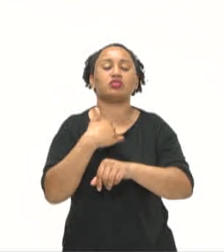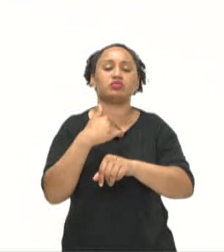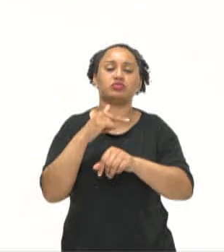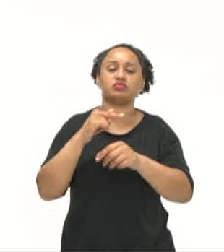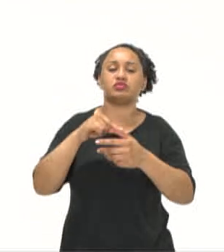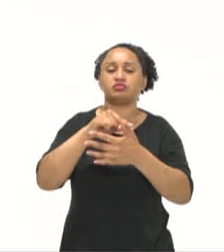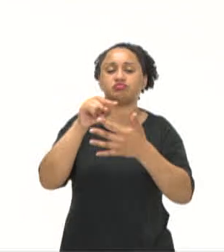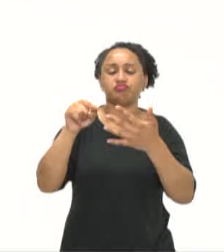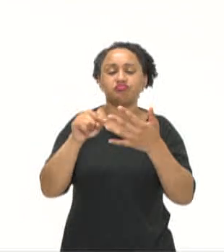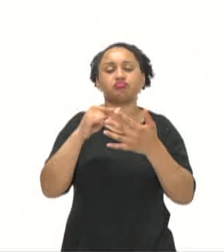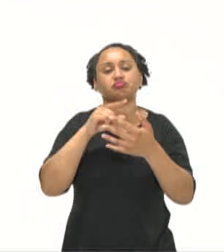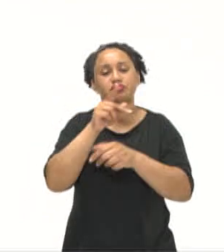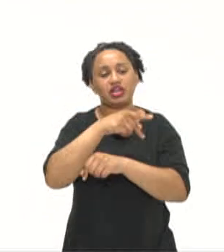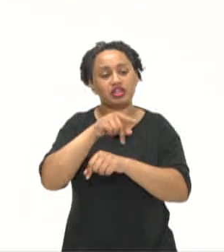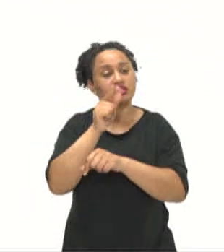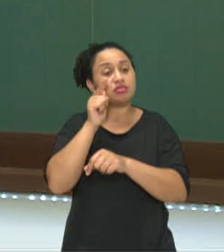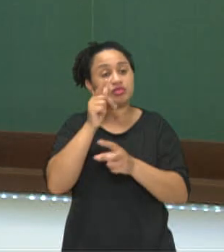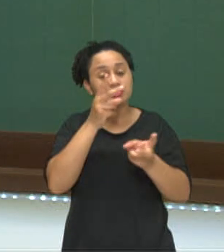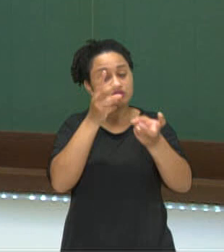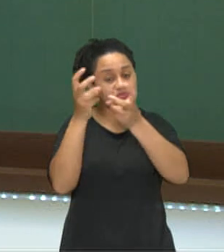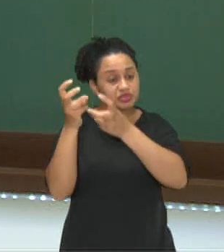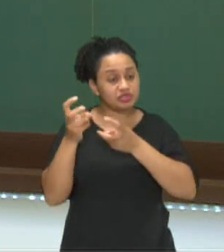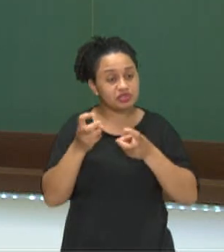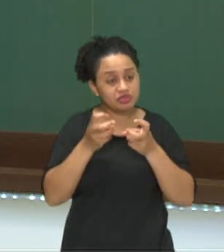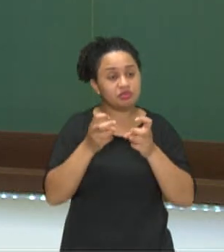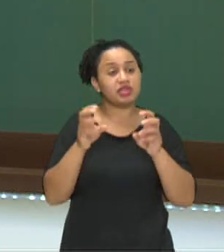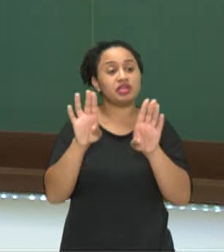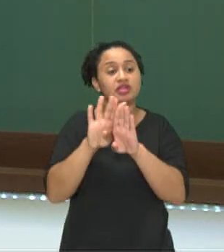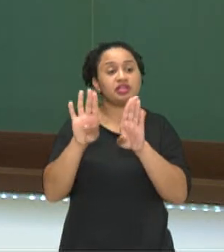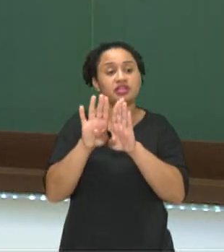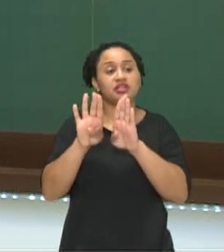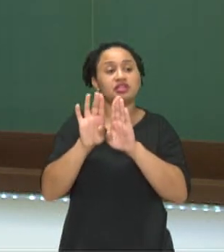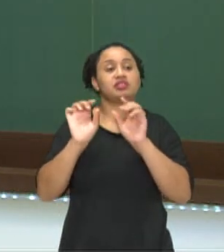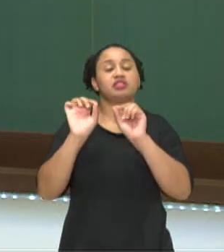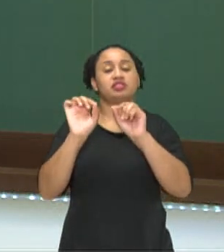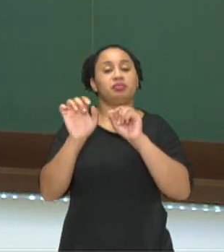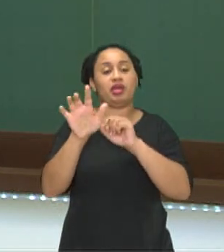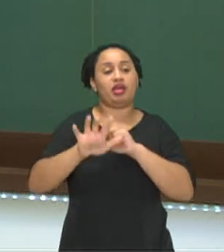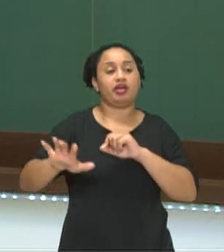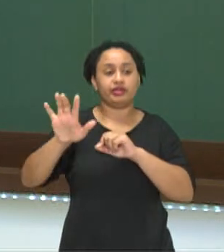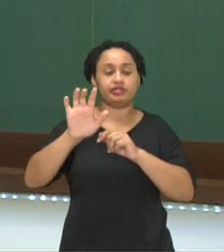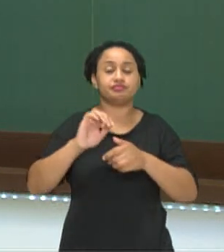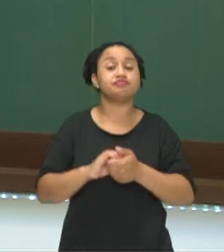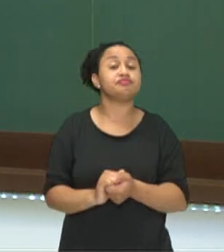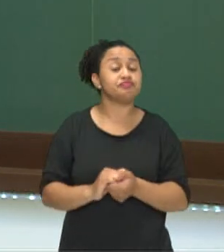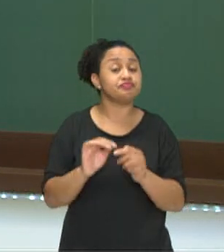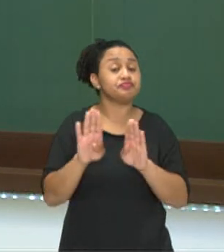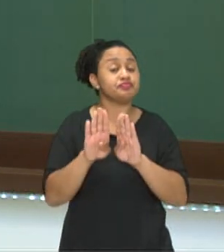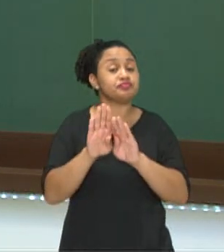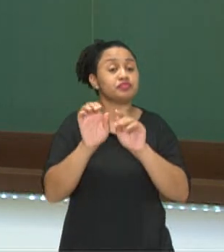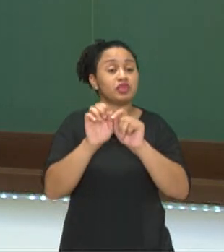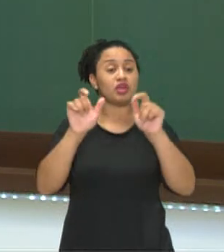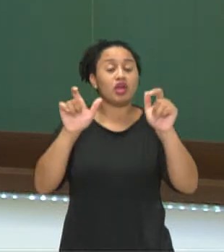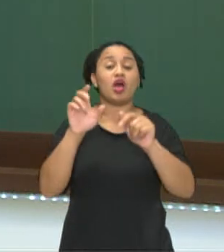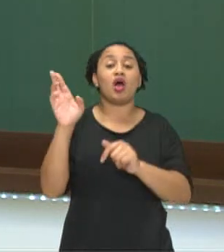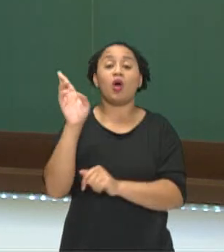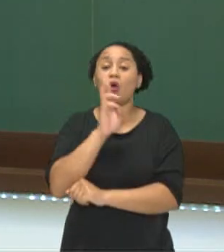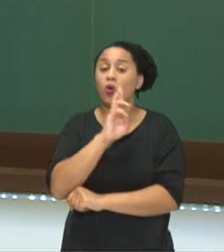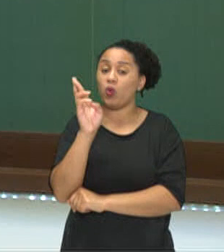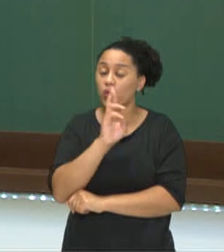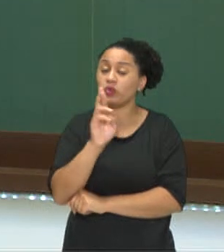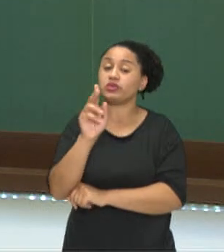Letônia, Estônia, alguns outros países que também vão integrar esta região. Vale um destaque para a Rússia, que é um